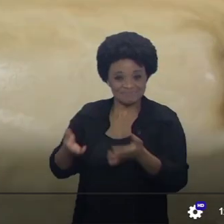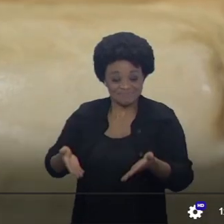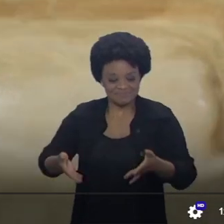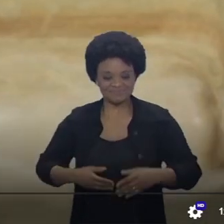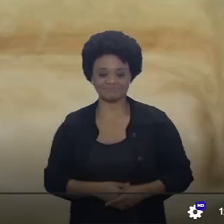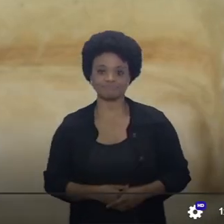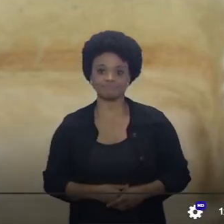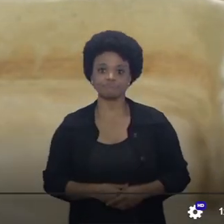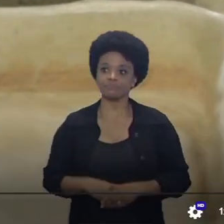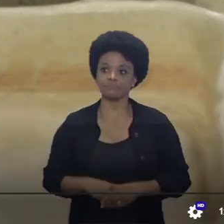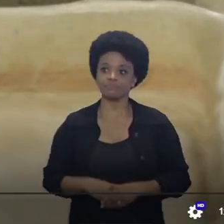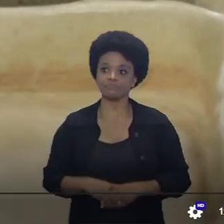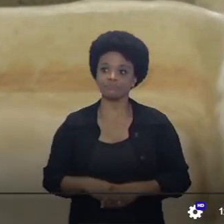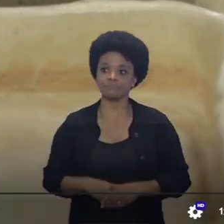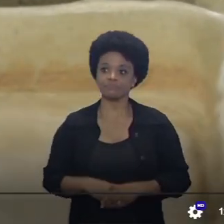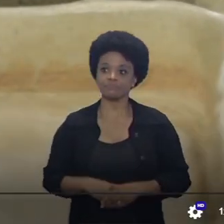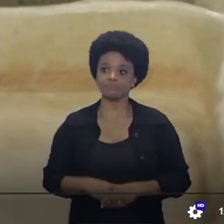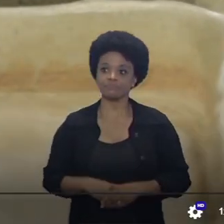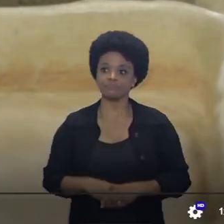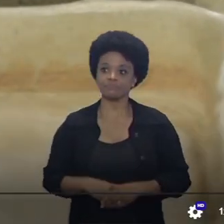Os materiais também